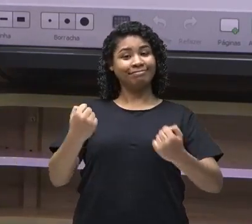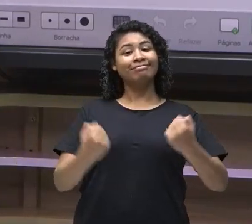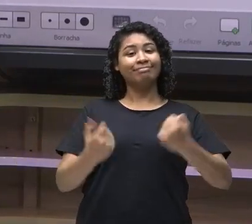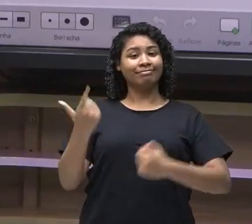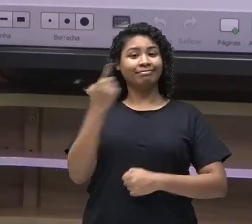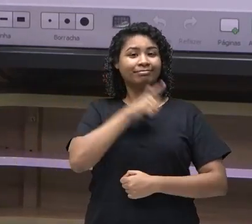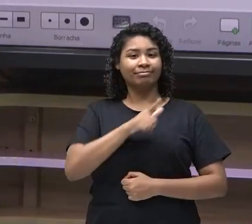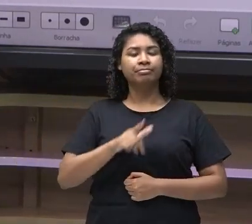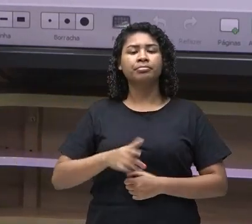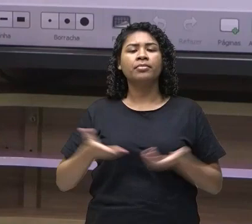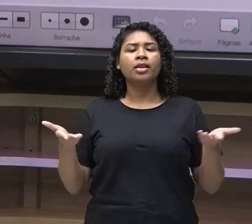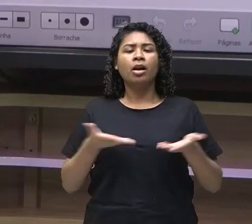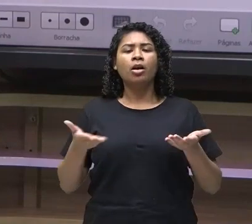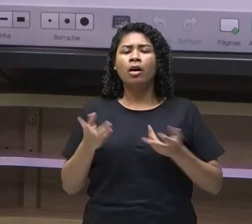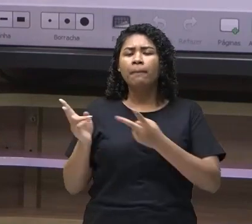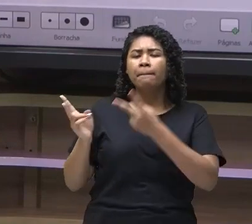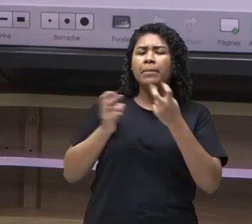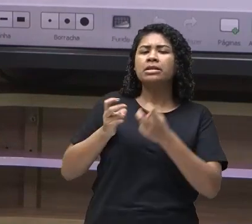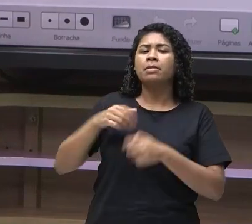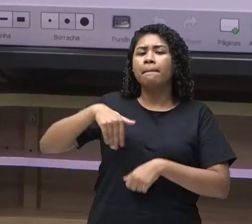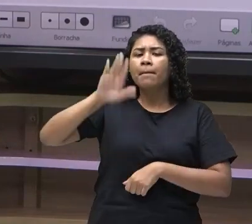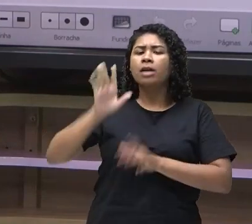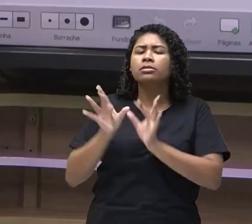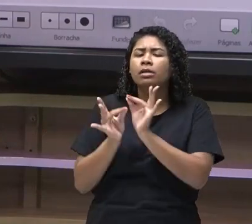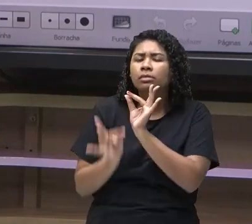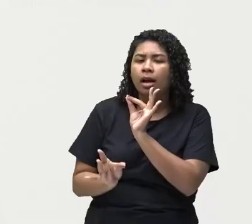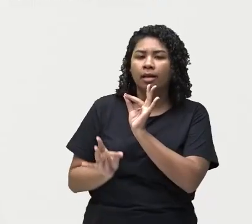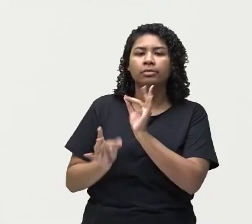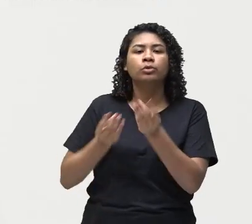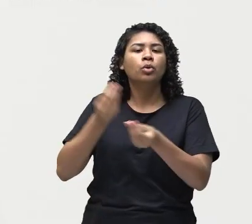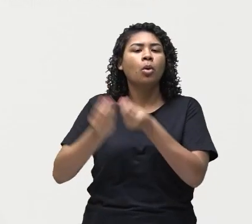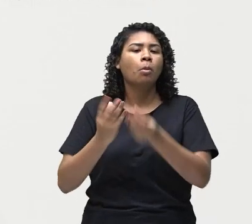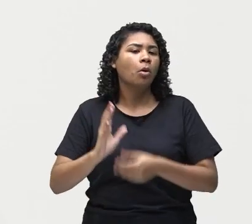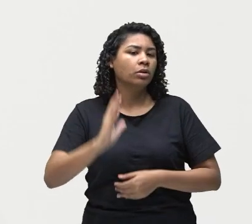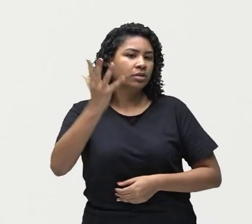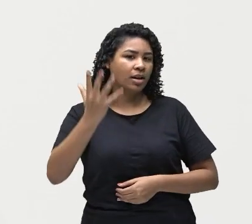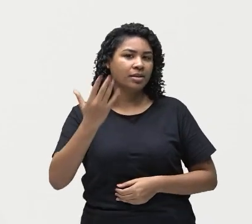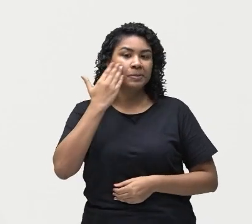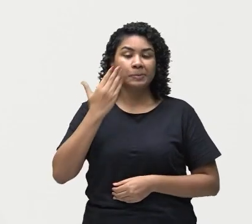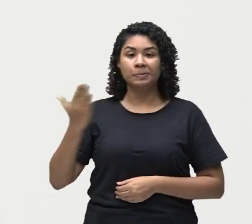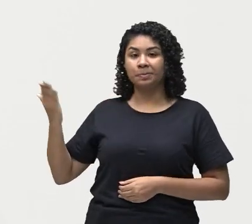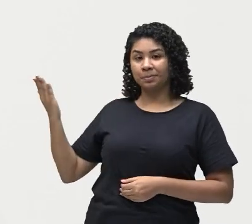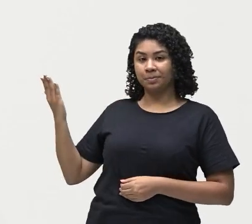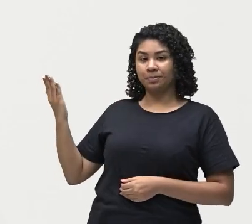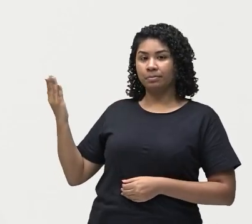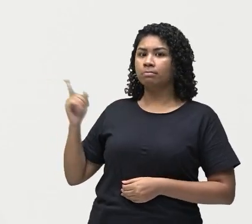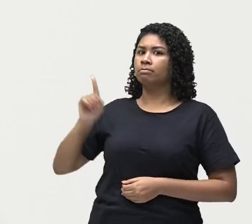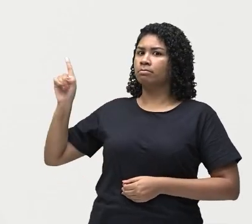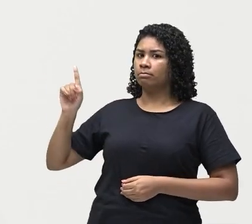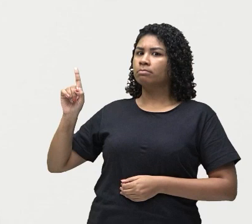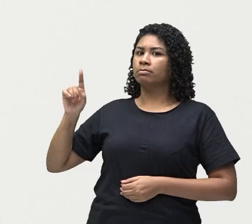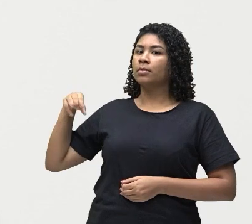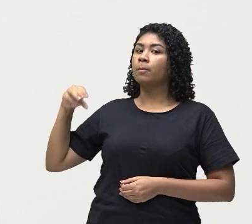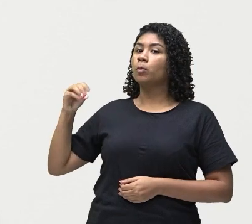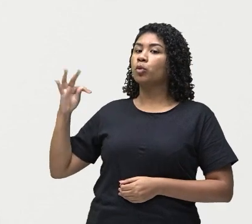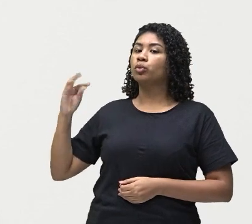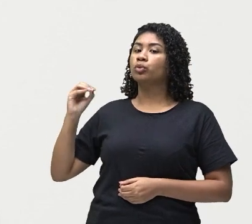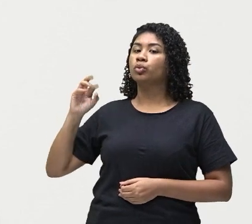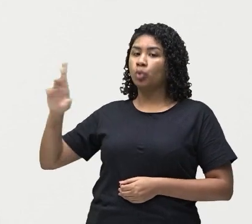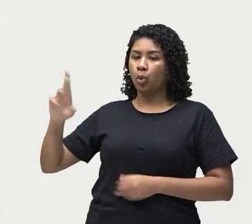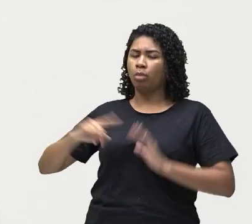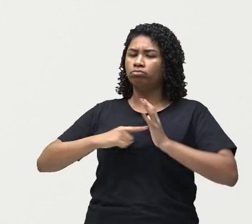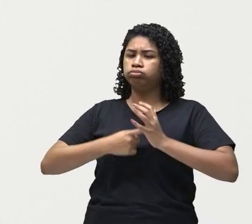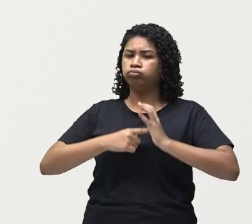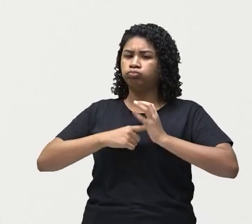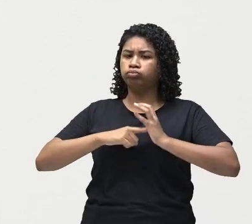então vamos observar como mais detalhes esse funcionamento do motor Olha só as partes dele Esse motor